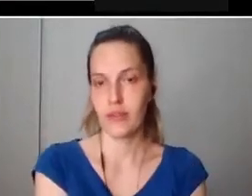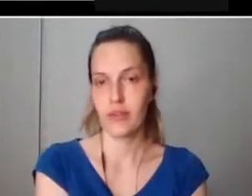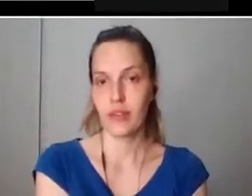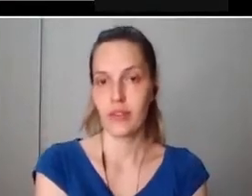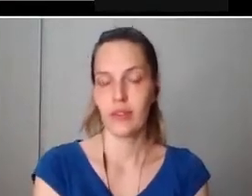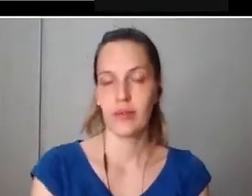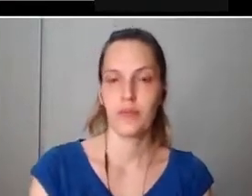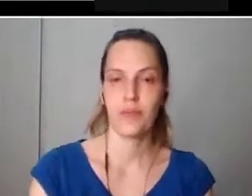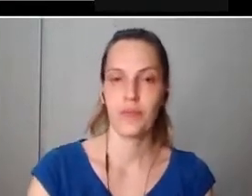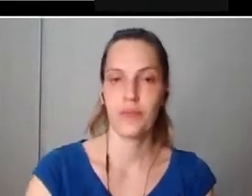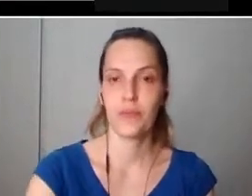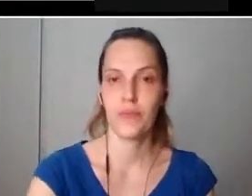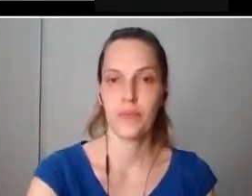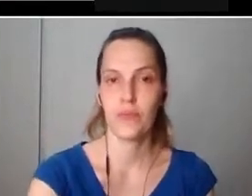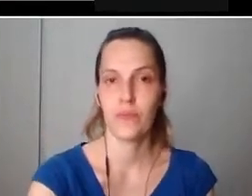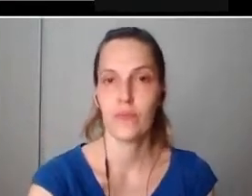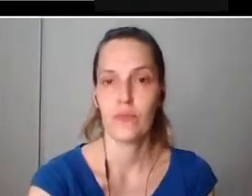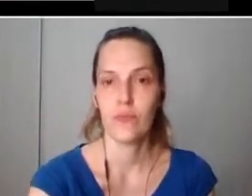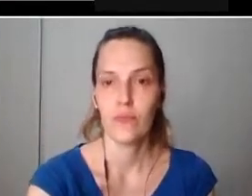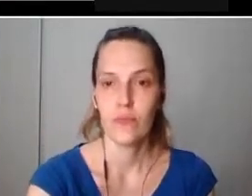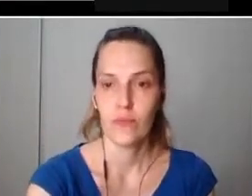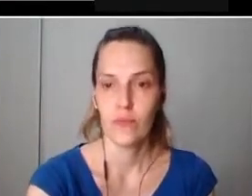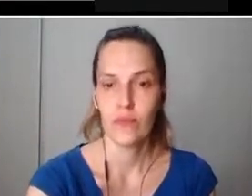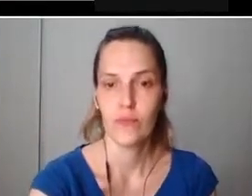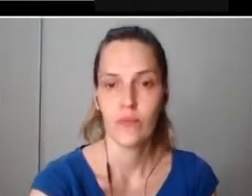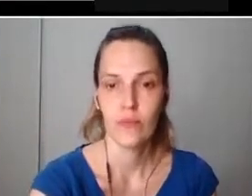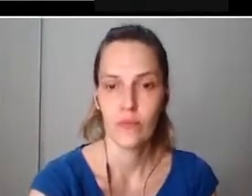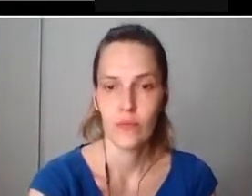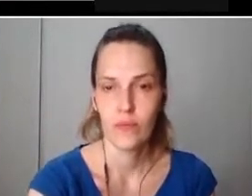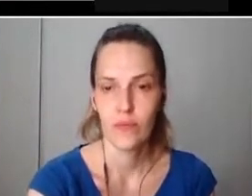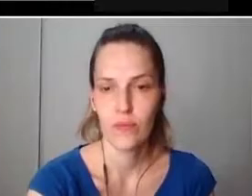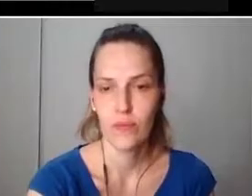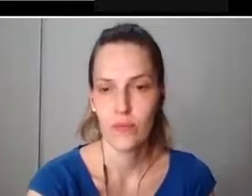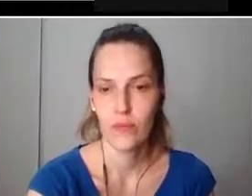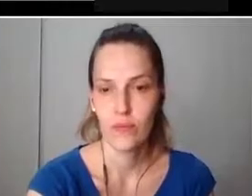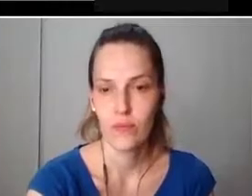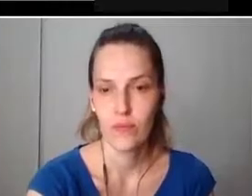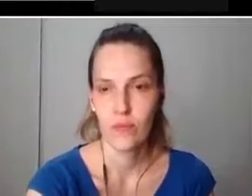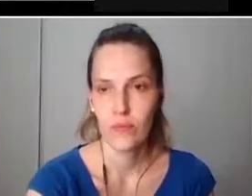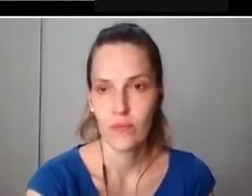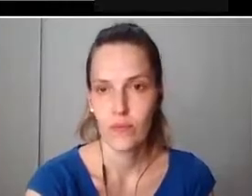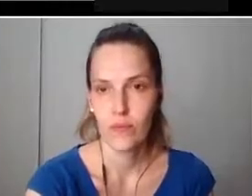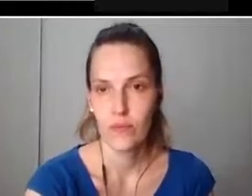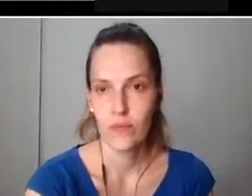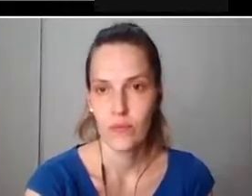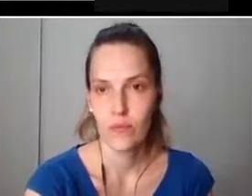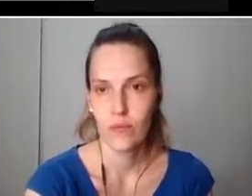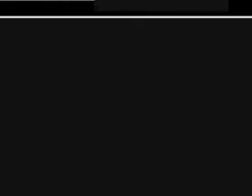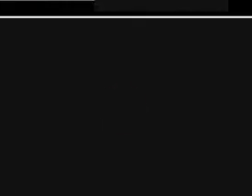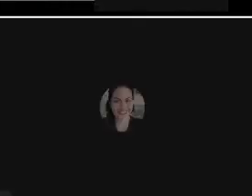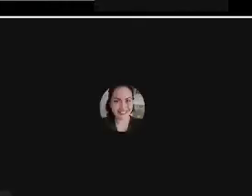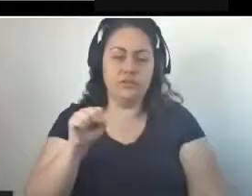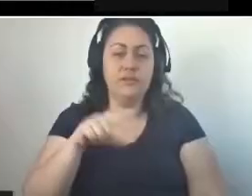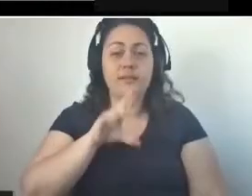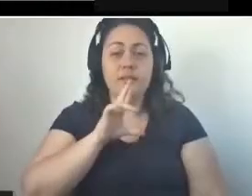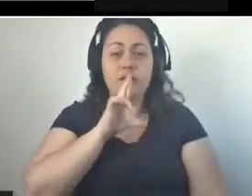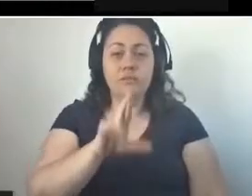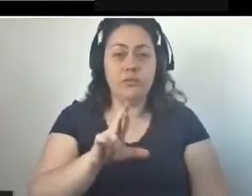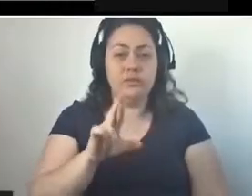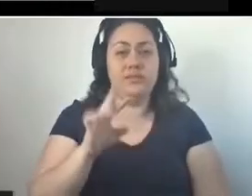depois trocar de adenovírus, né? E aqui a gente está vendo a resposta T da Gamaleya.